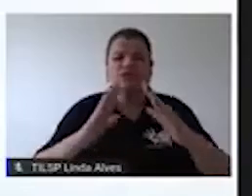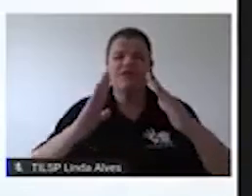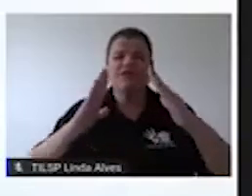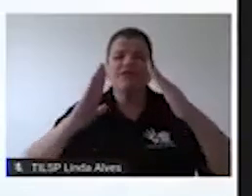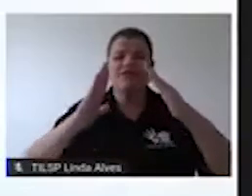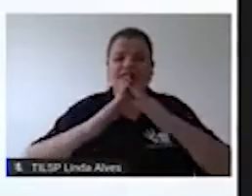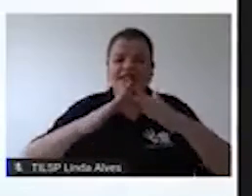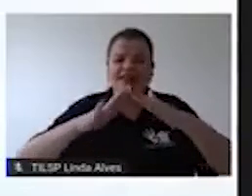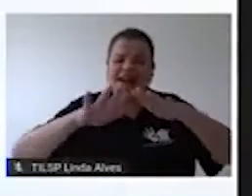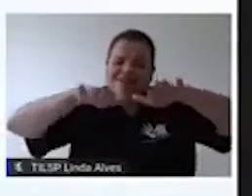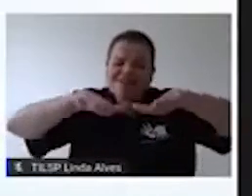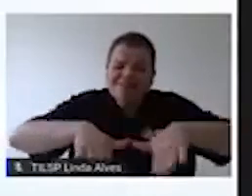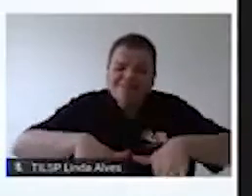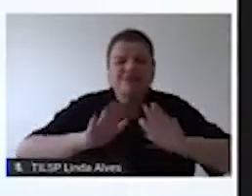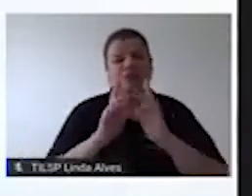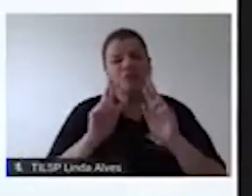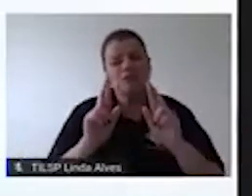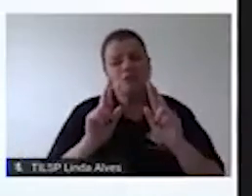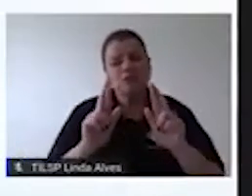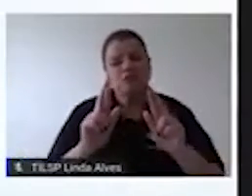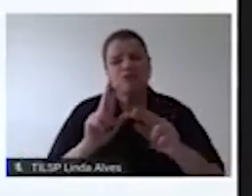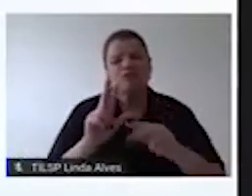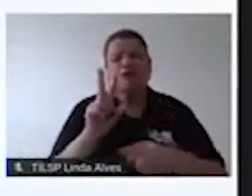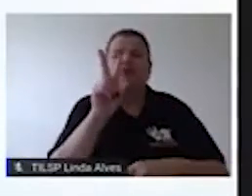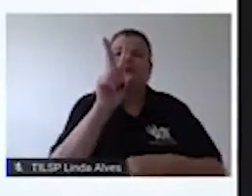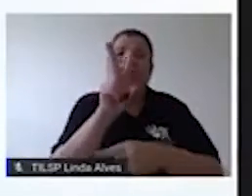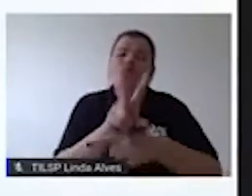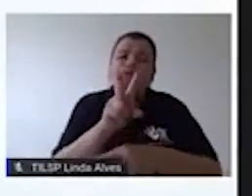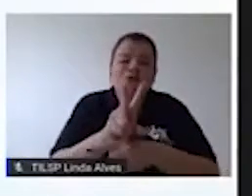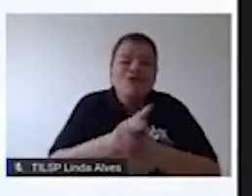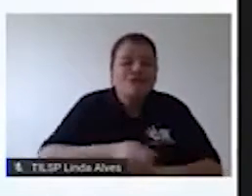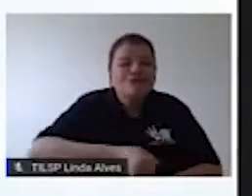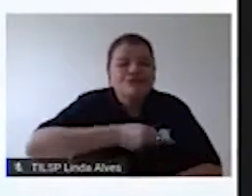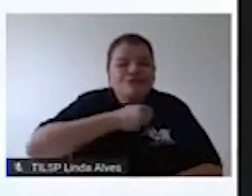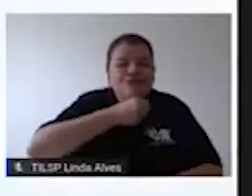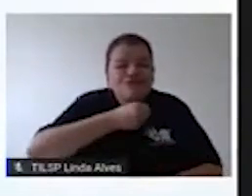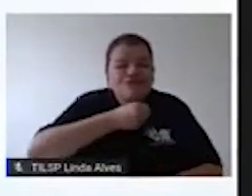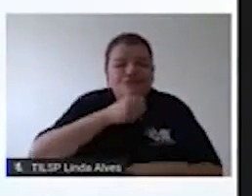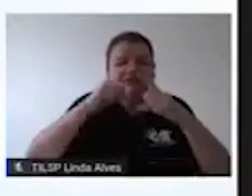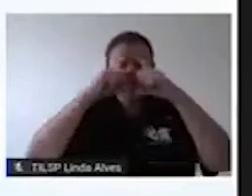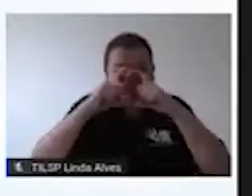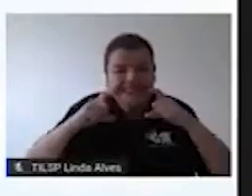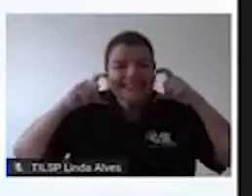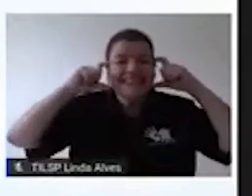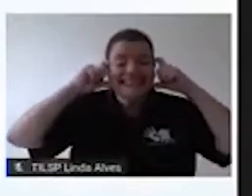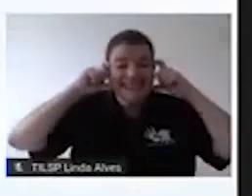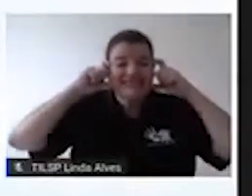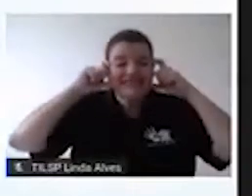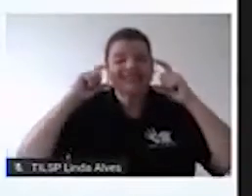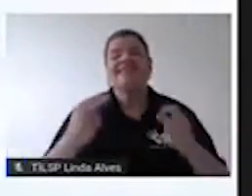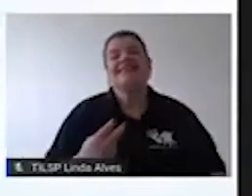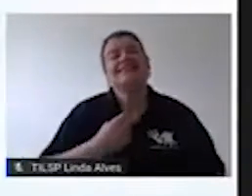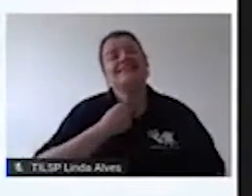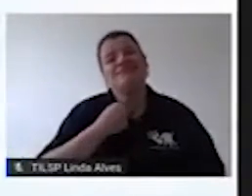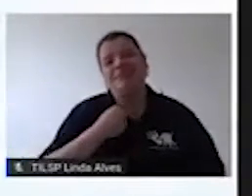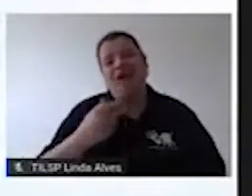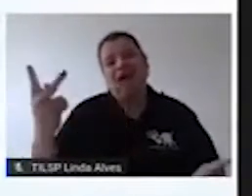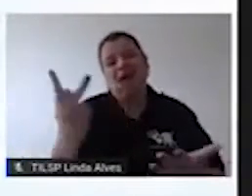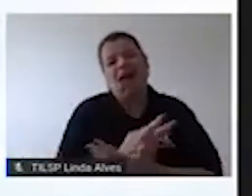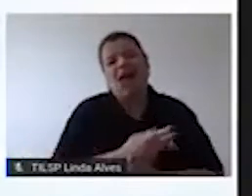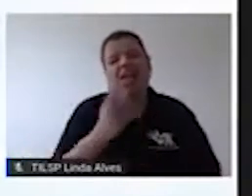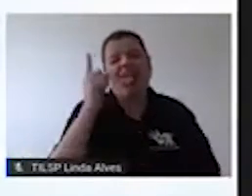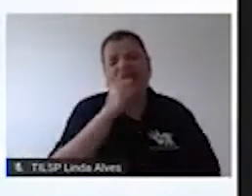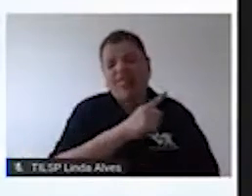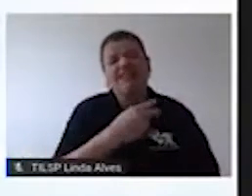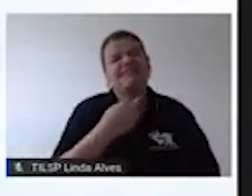em casa, cuidem dos seus idosos, né? Máscara, né? A gente não pode vacilar de jeito nenhum. Então,